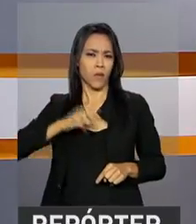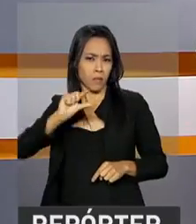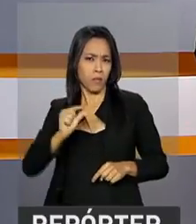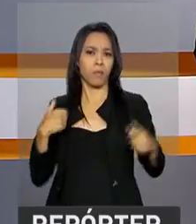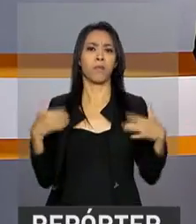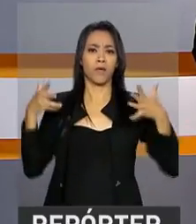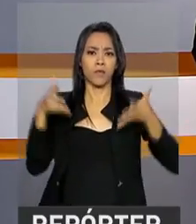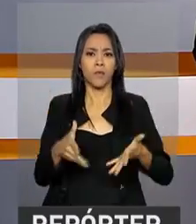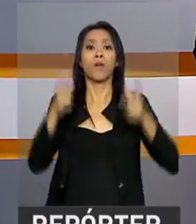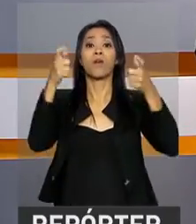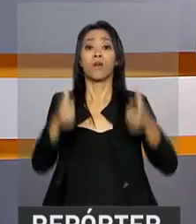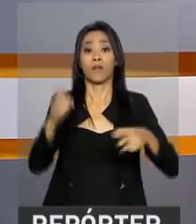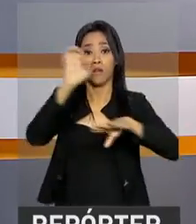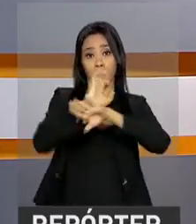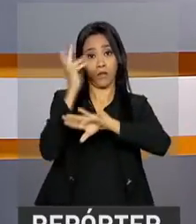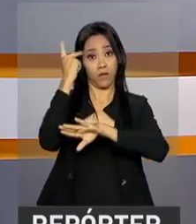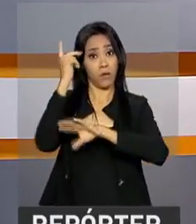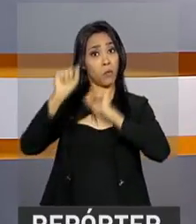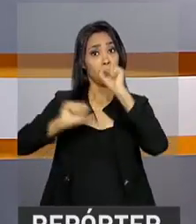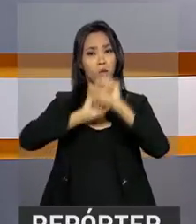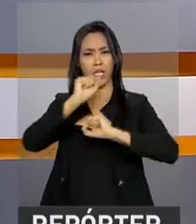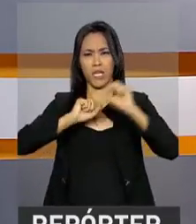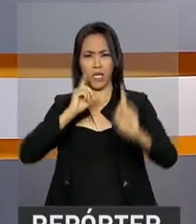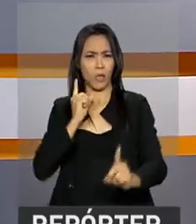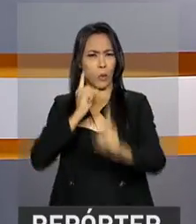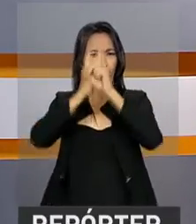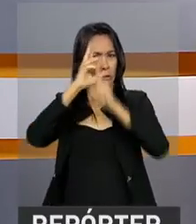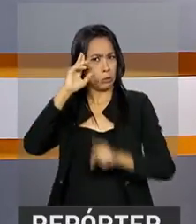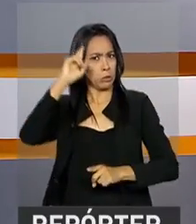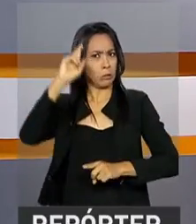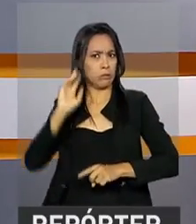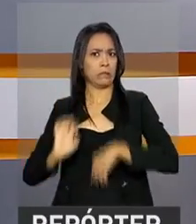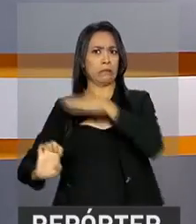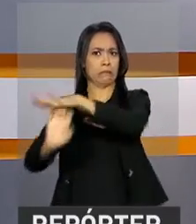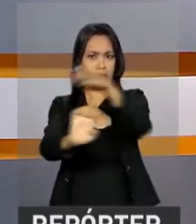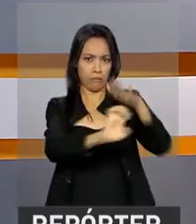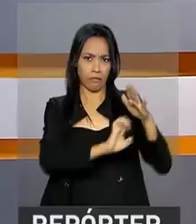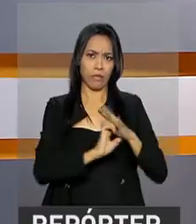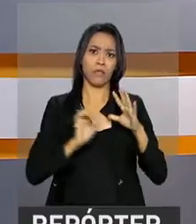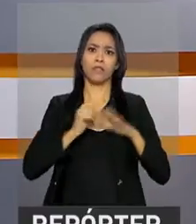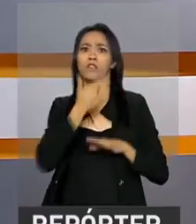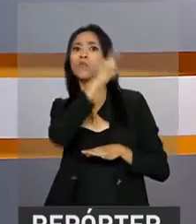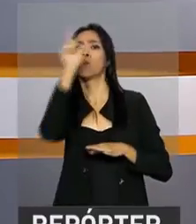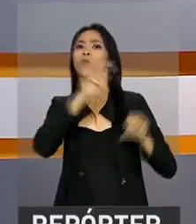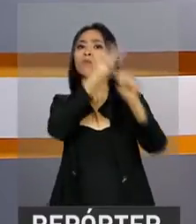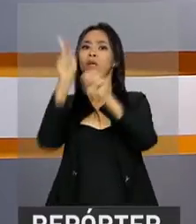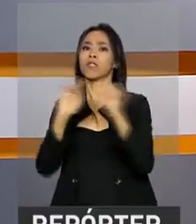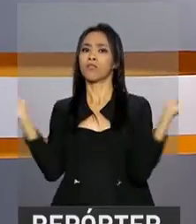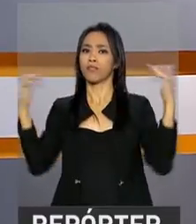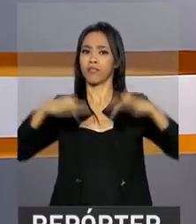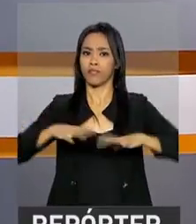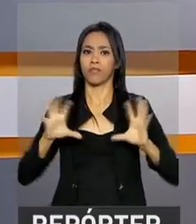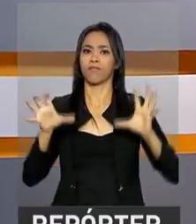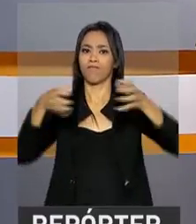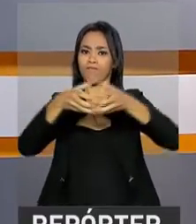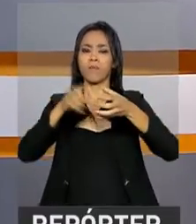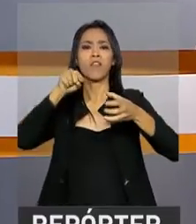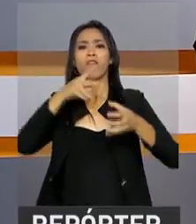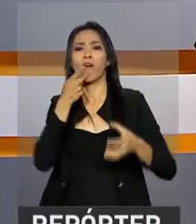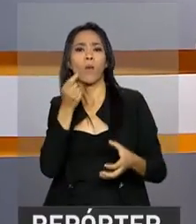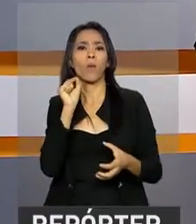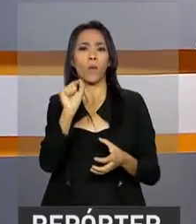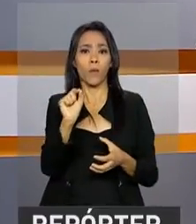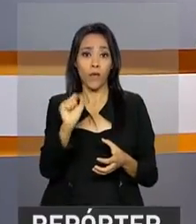São Paulo de um encontro com investidores estrangeiros. O presidente lembrou que a melhora do ambiente